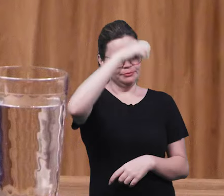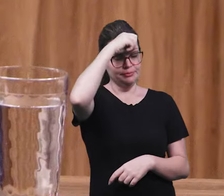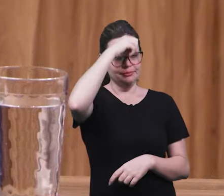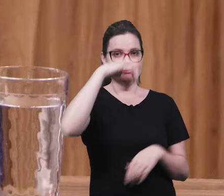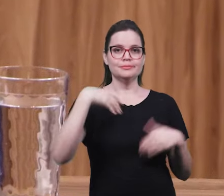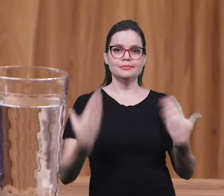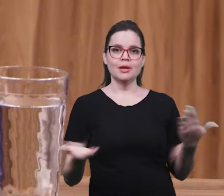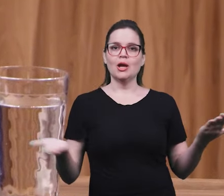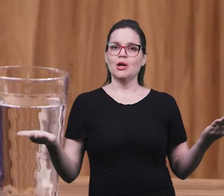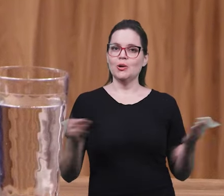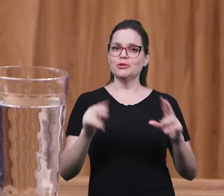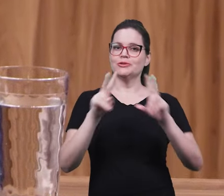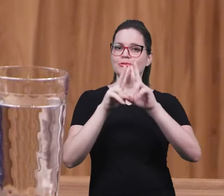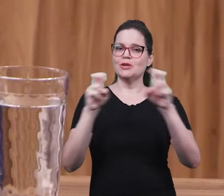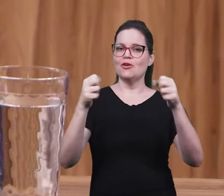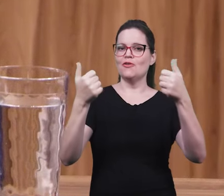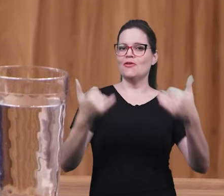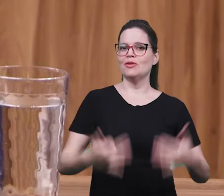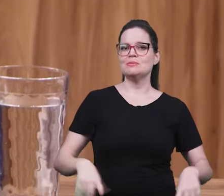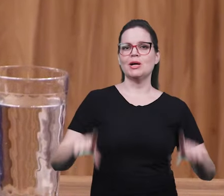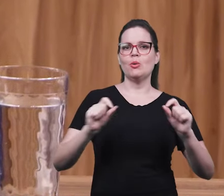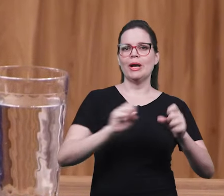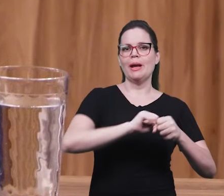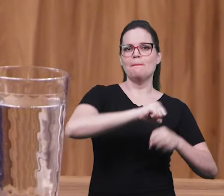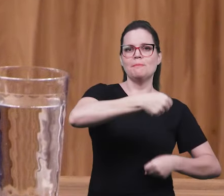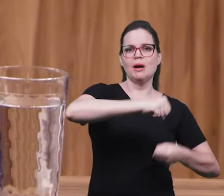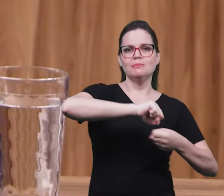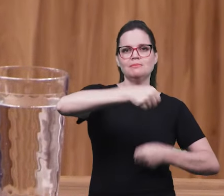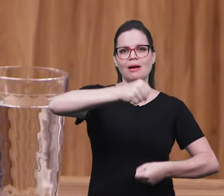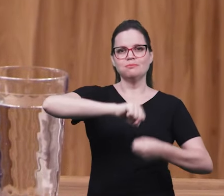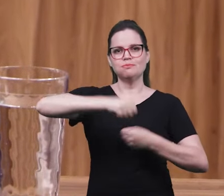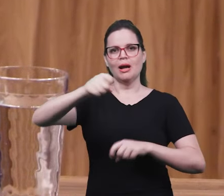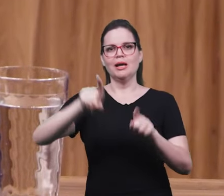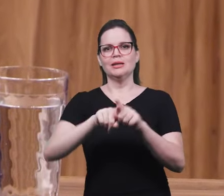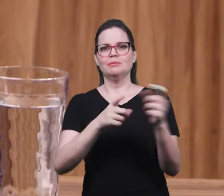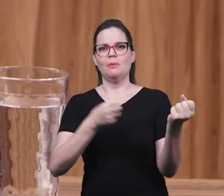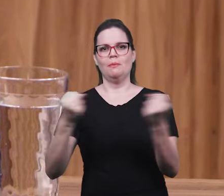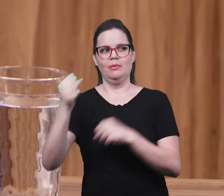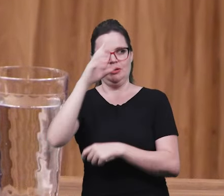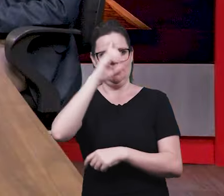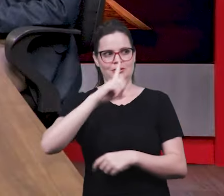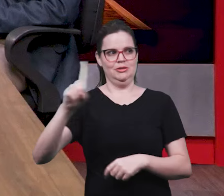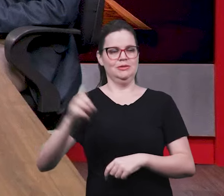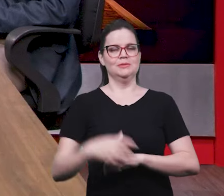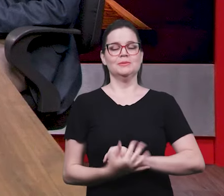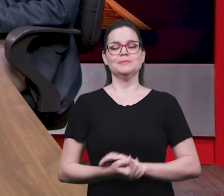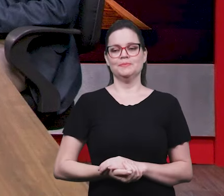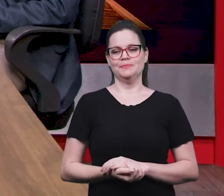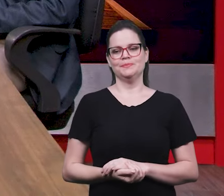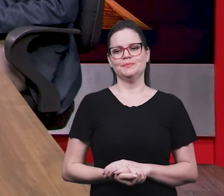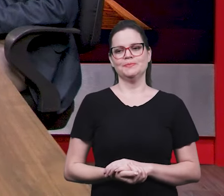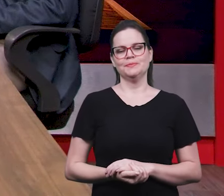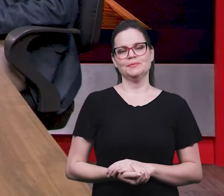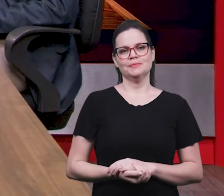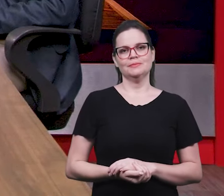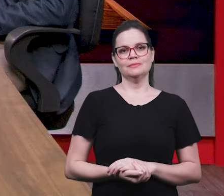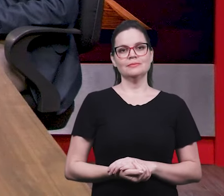que são as Escrituras e o que além das Escrituras, o que é o poder de Deus. Vamos dar continuidade, né? Muito bem.